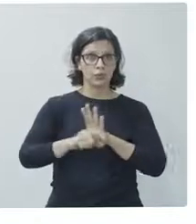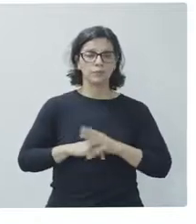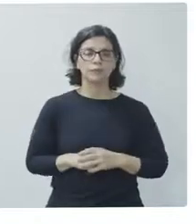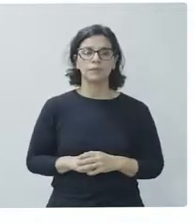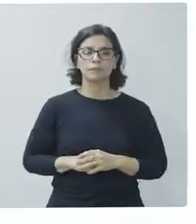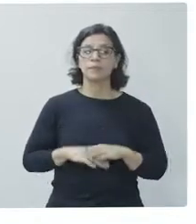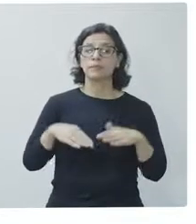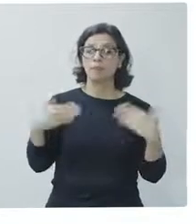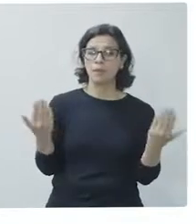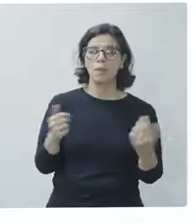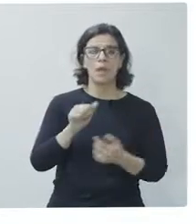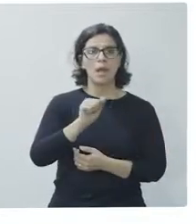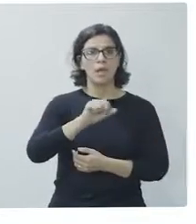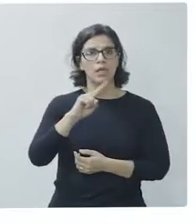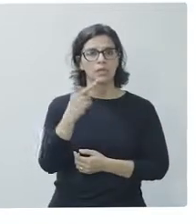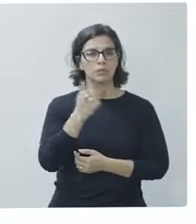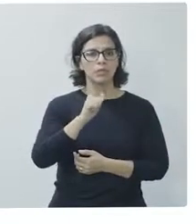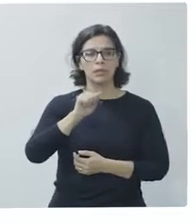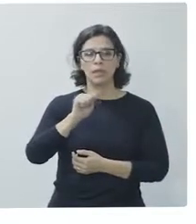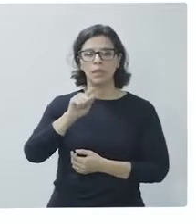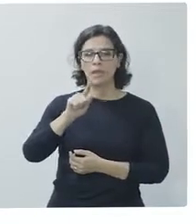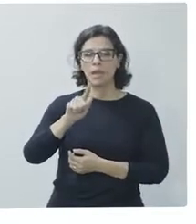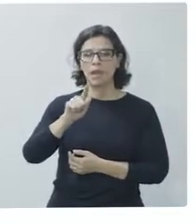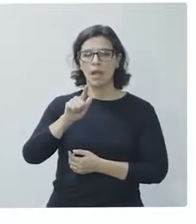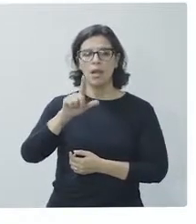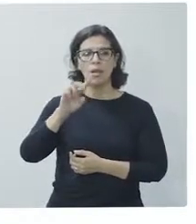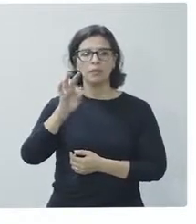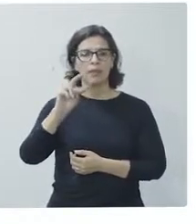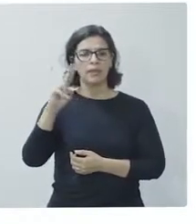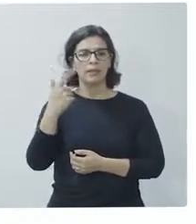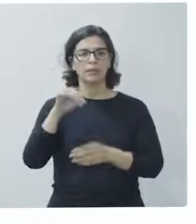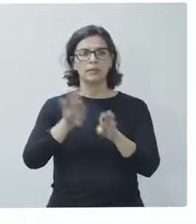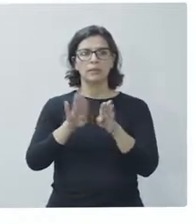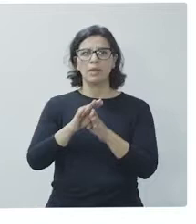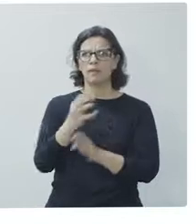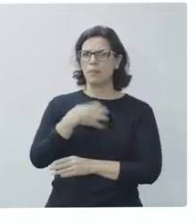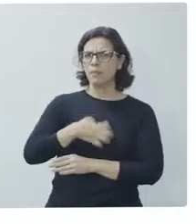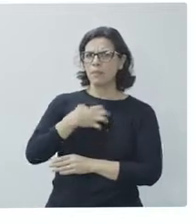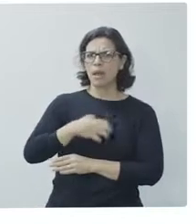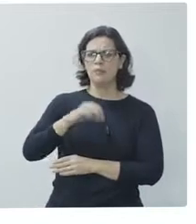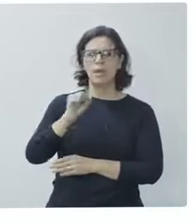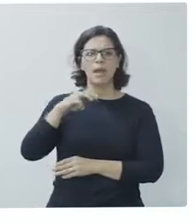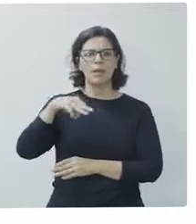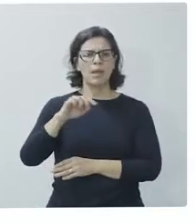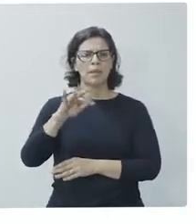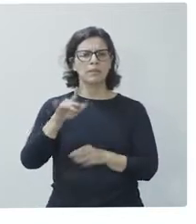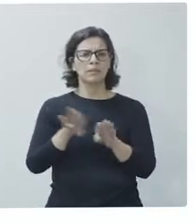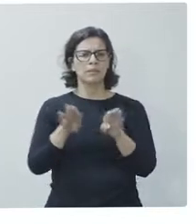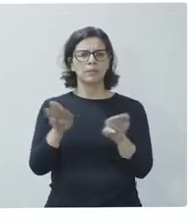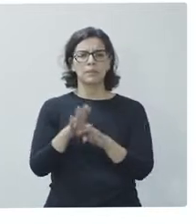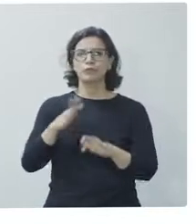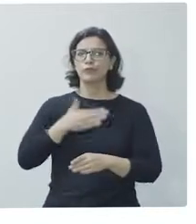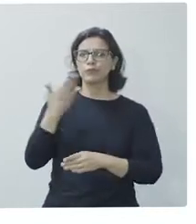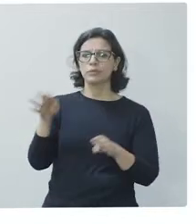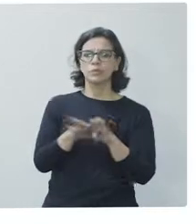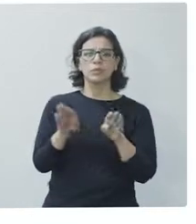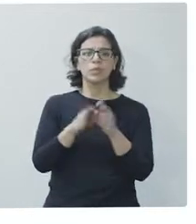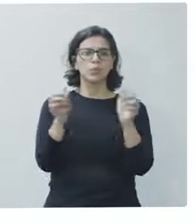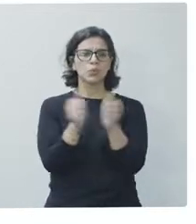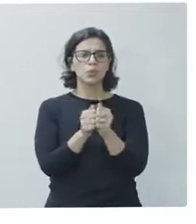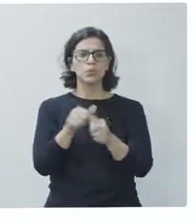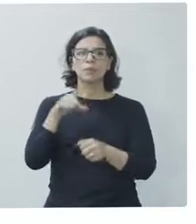vez. Asha e Alteda se zangaram com a mata, que acidentalmente trouxeram